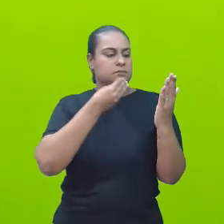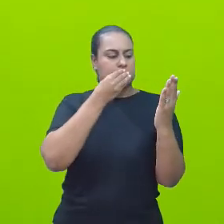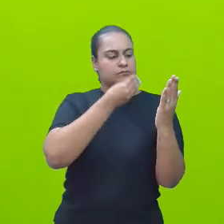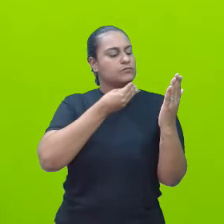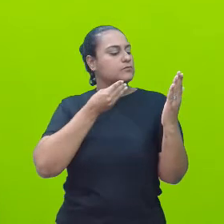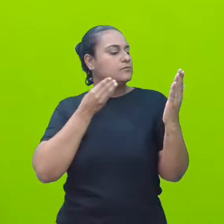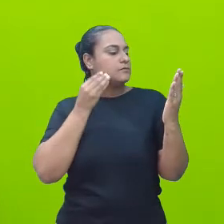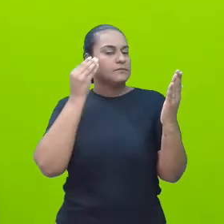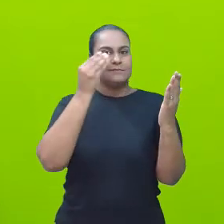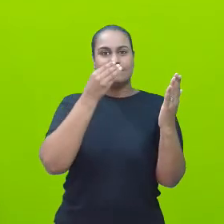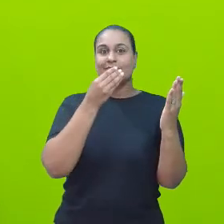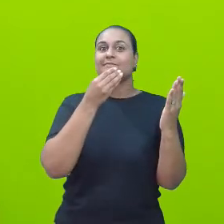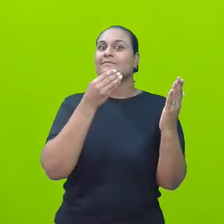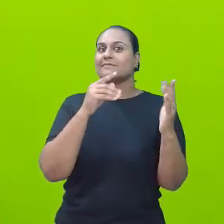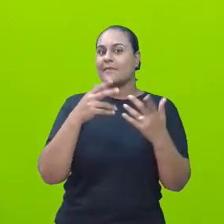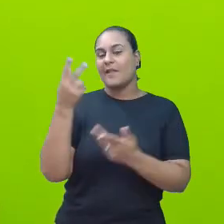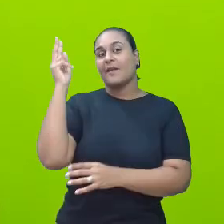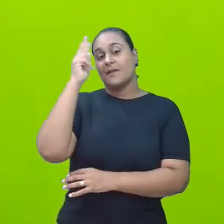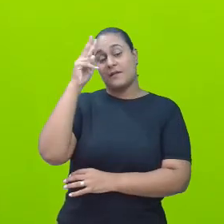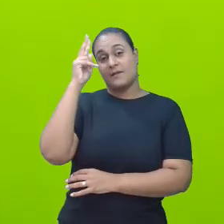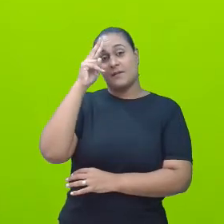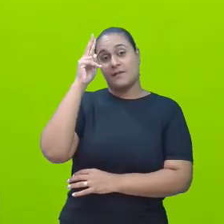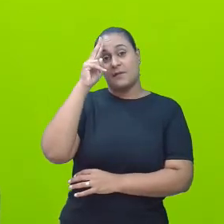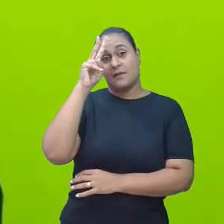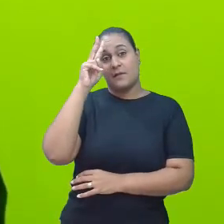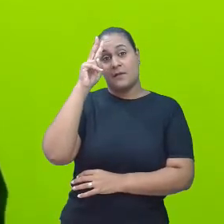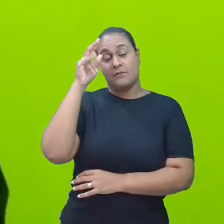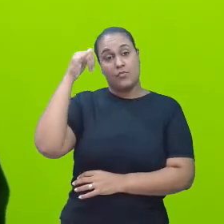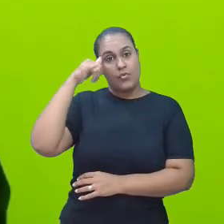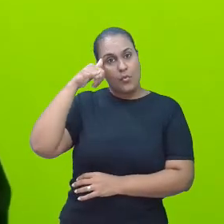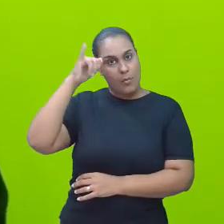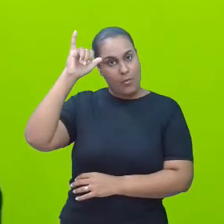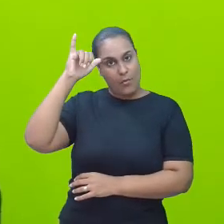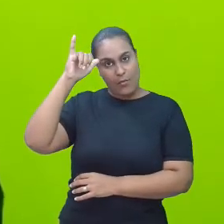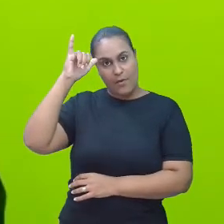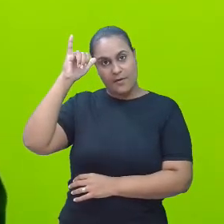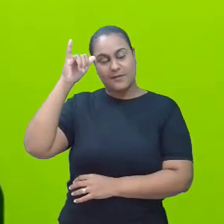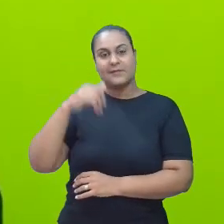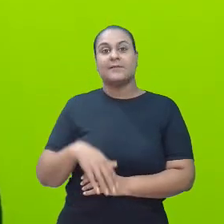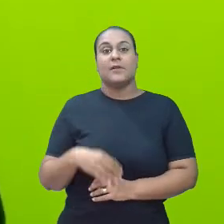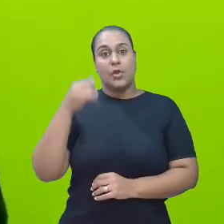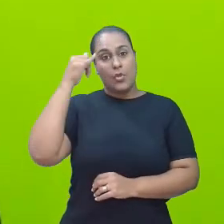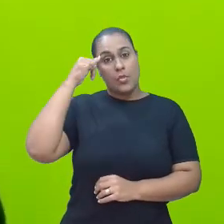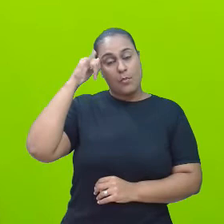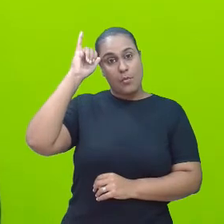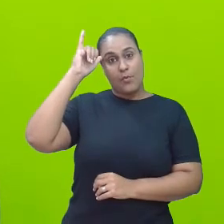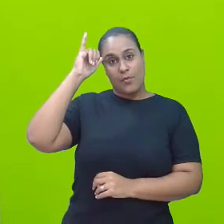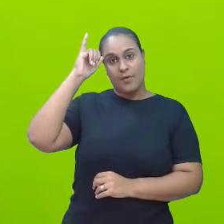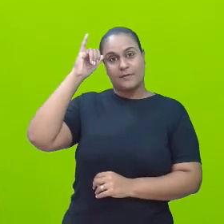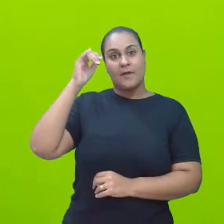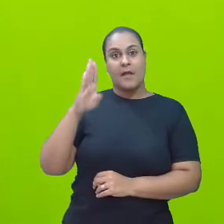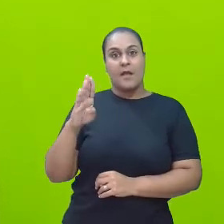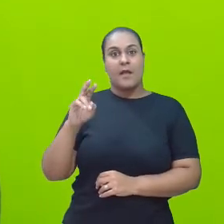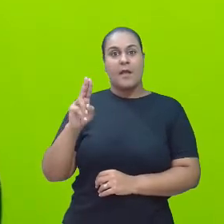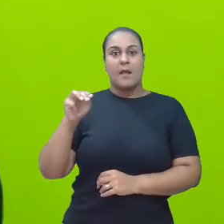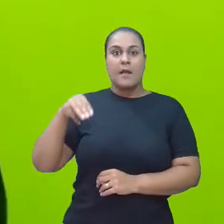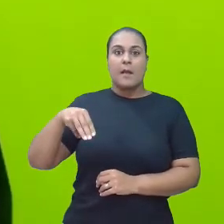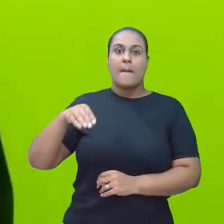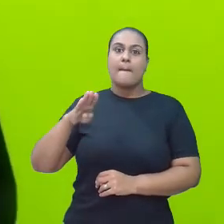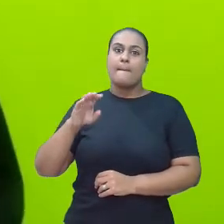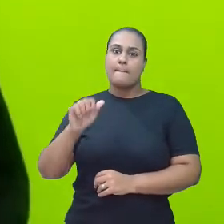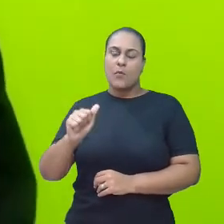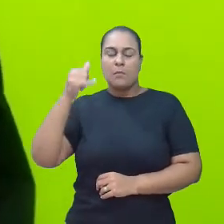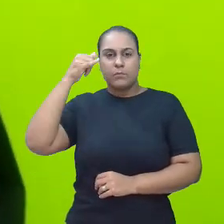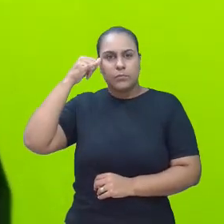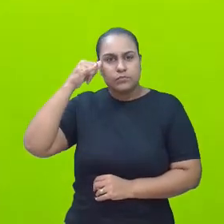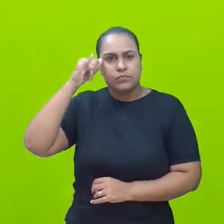né? Então eu lembro do boi, o Bumba Meu Boi, como a gente conhece, para as crianças